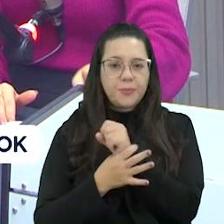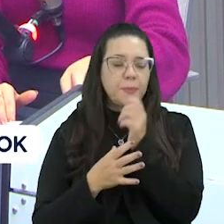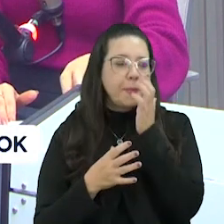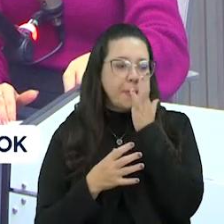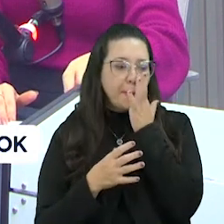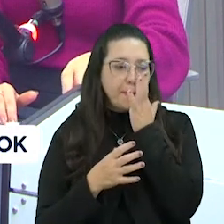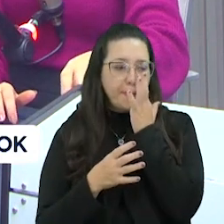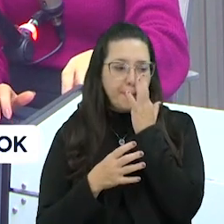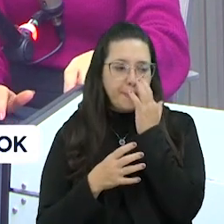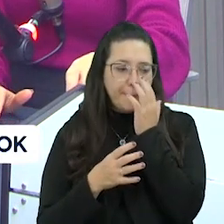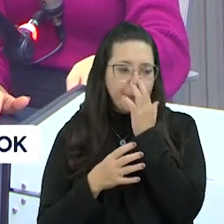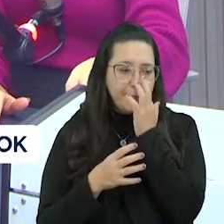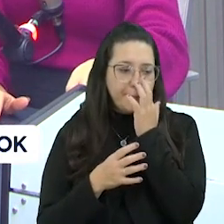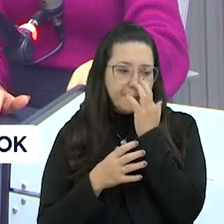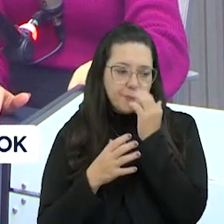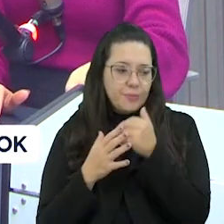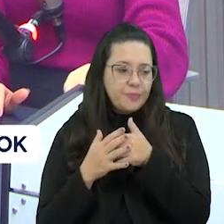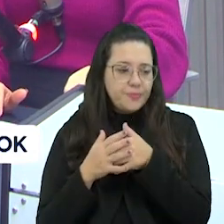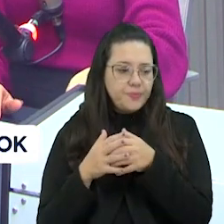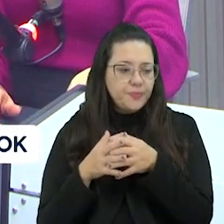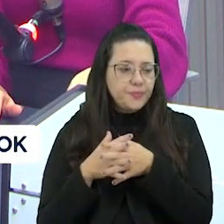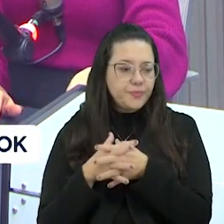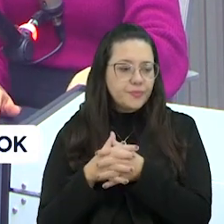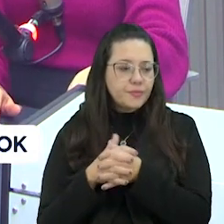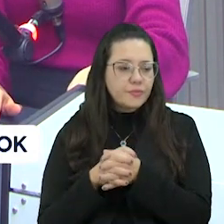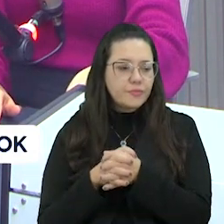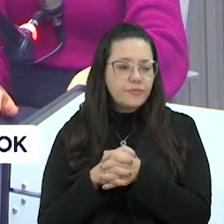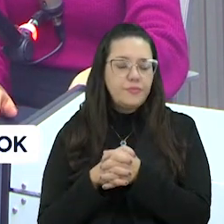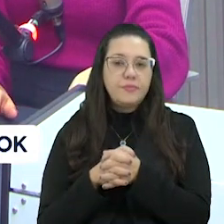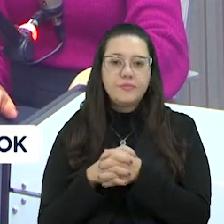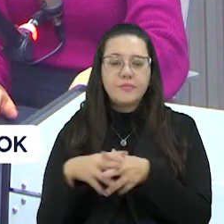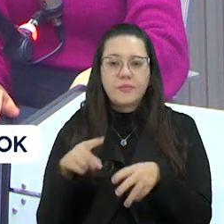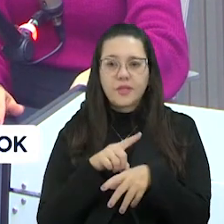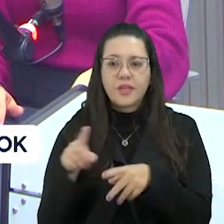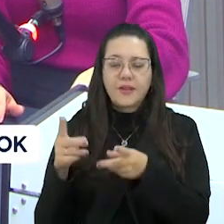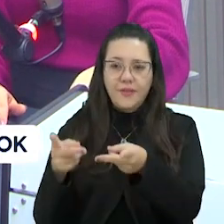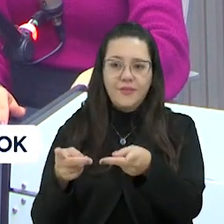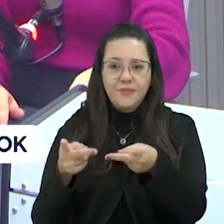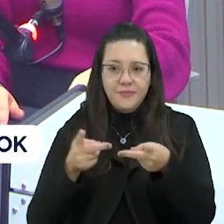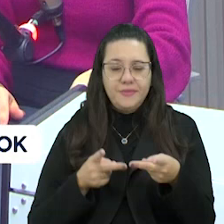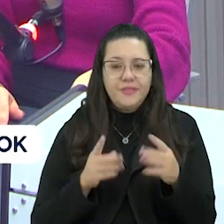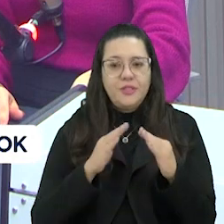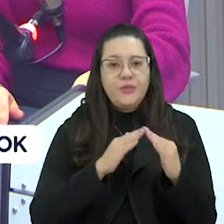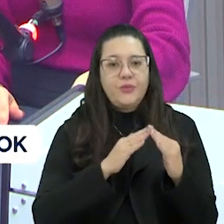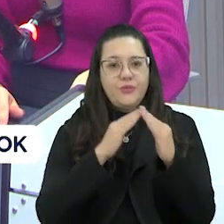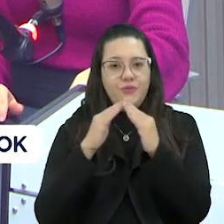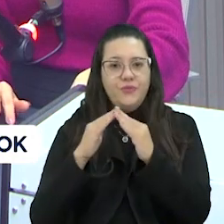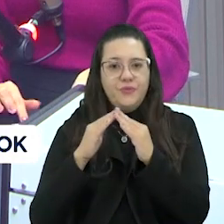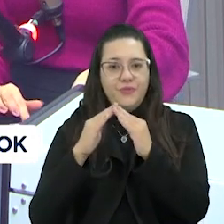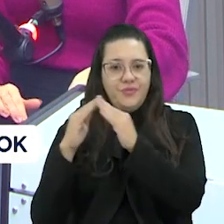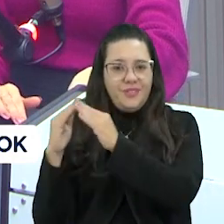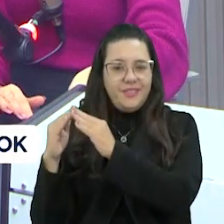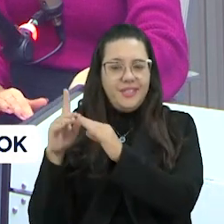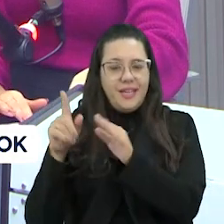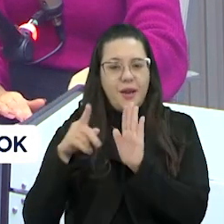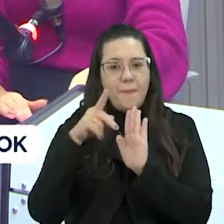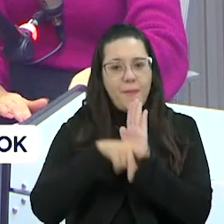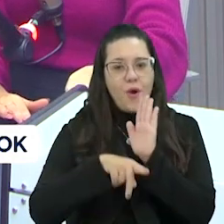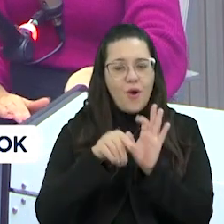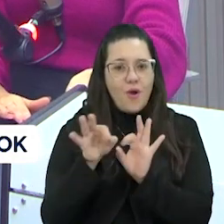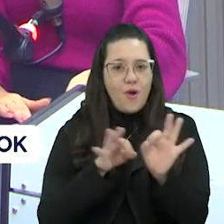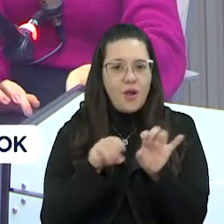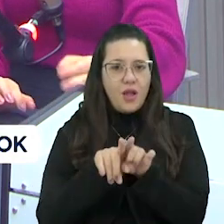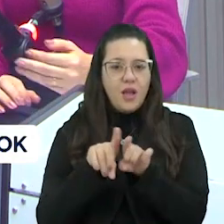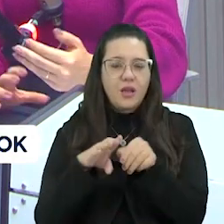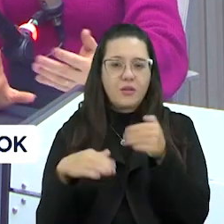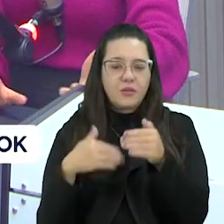assunto agora, falar sobre vizinhança solidária. Eu lembro que o senhor veio aqui para dar uma entrevista para a gente falando sobre o lançamento desse projeto e como ele